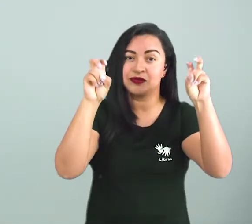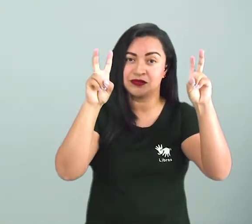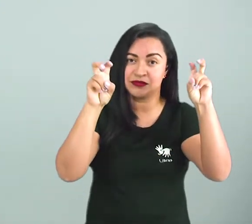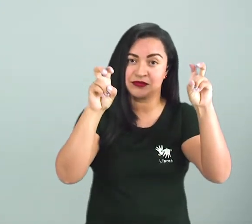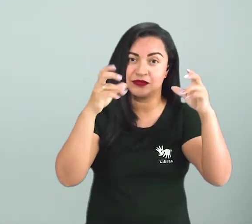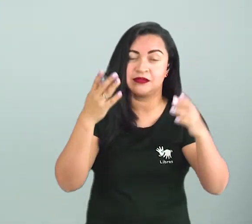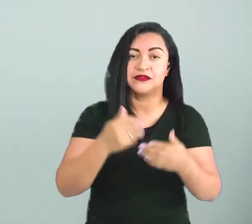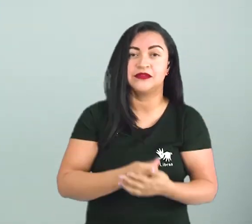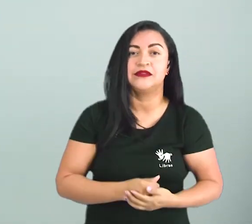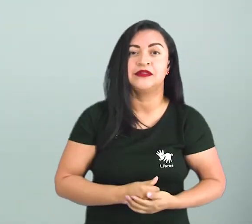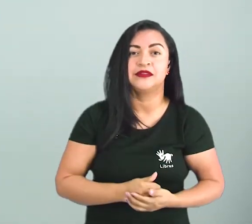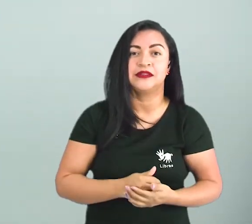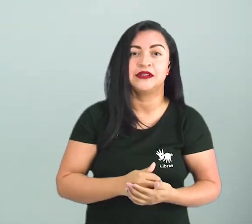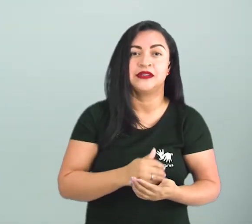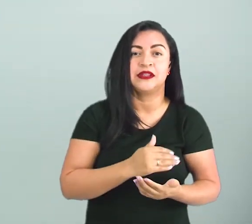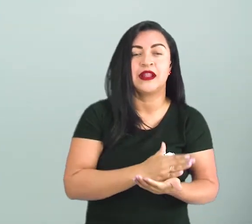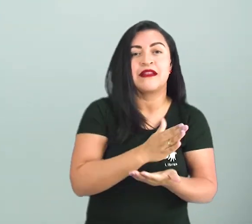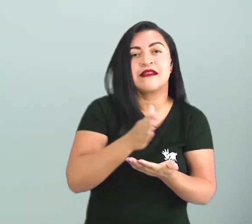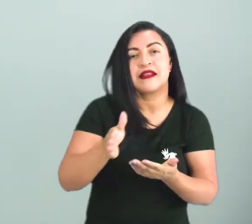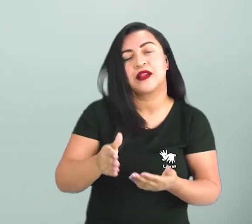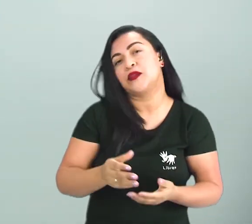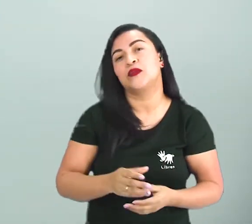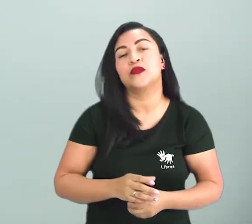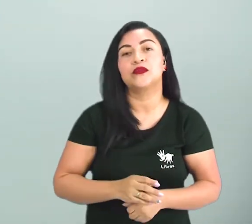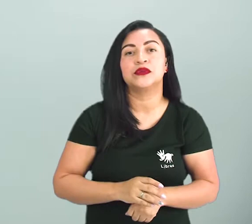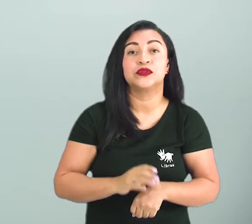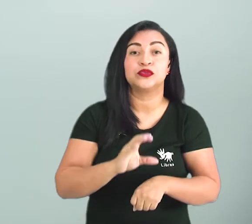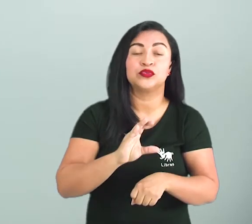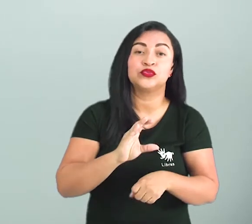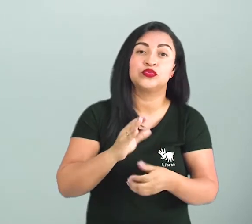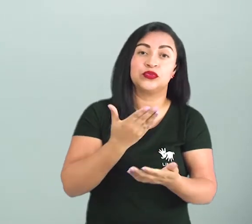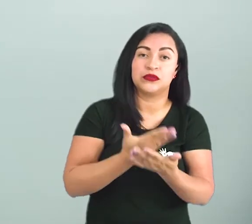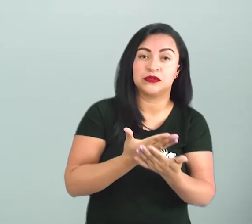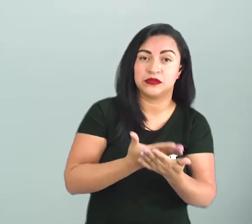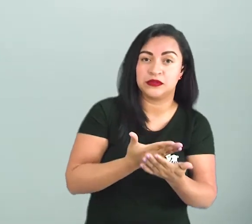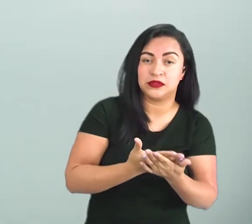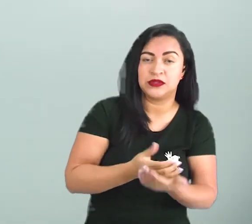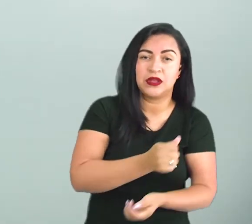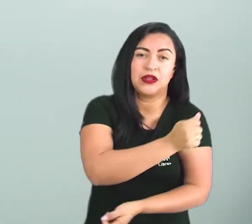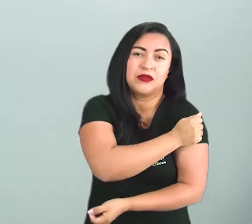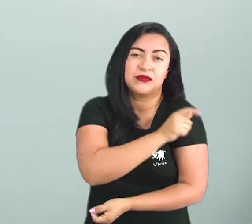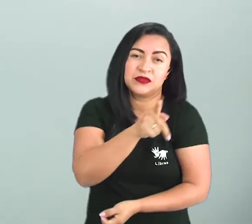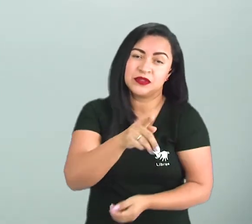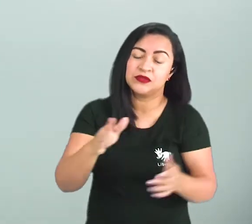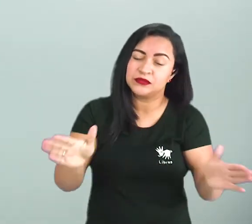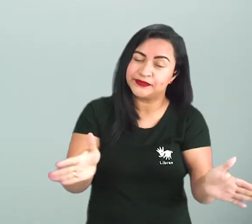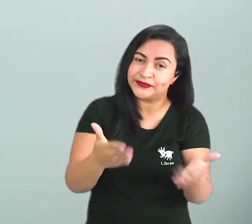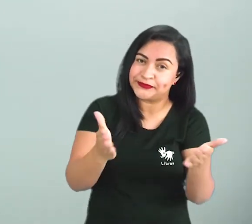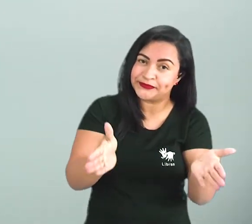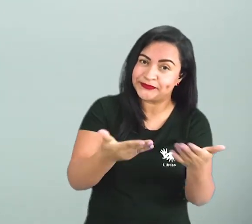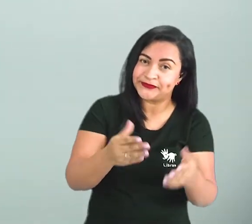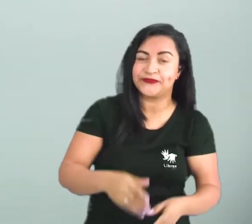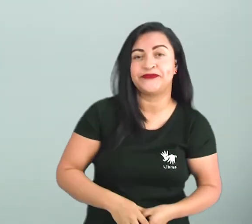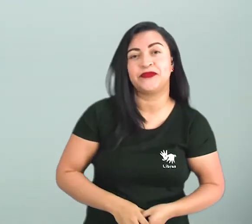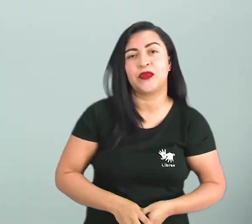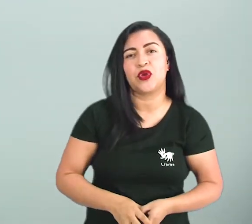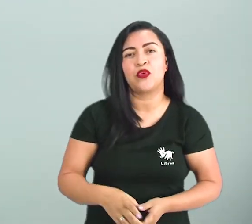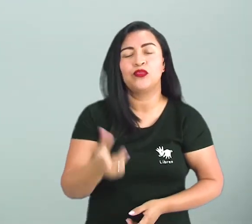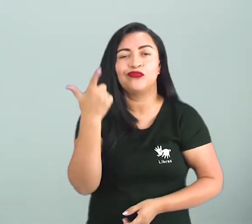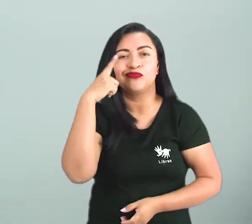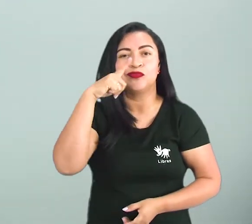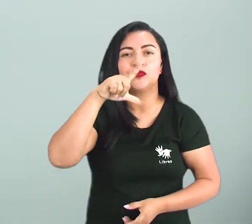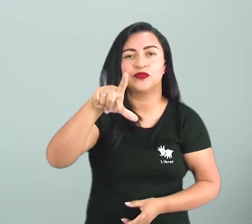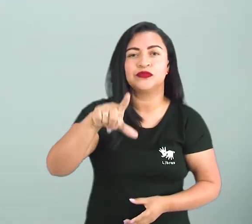do nosso plano de curso, para você, aluno, se sentir mais contemplado, conseguir realmente absorver